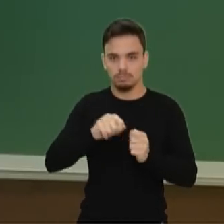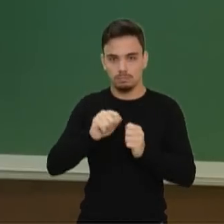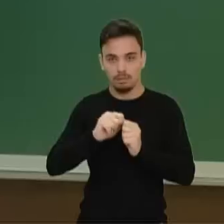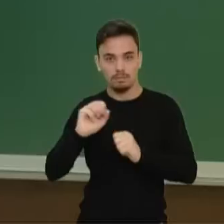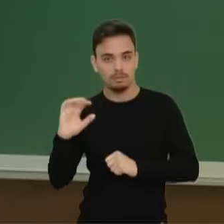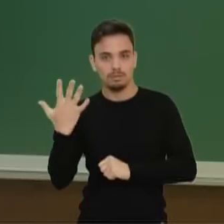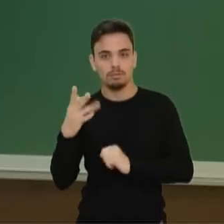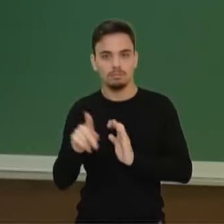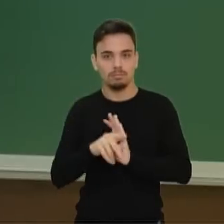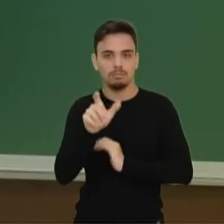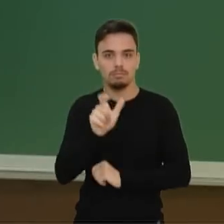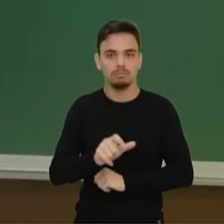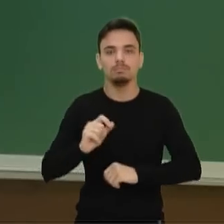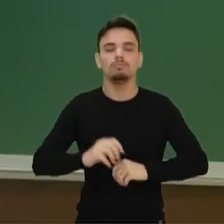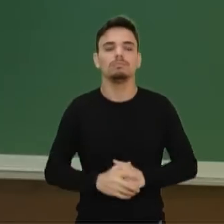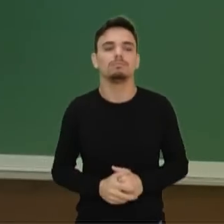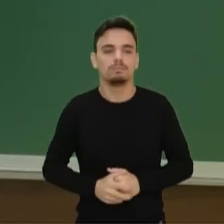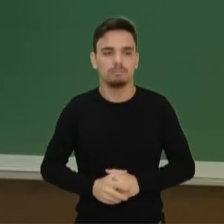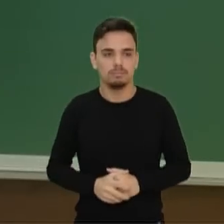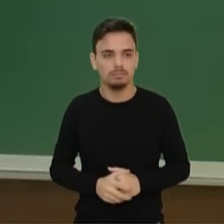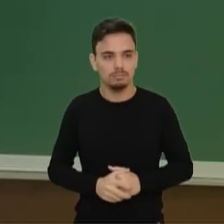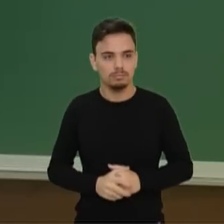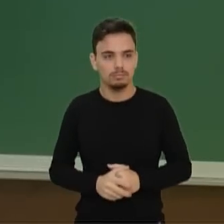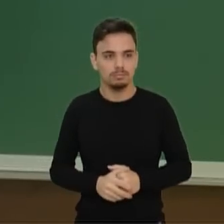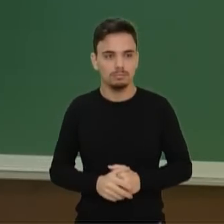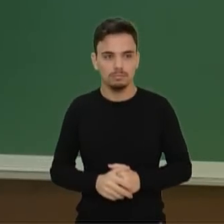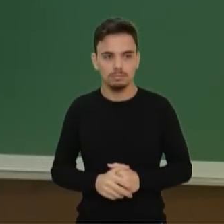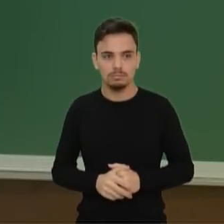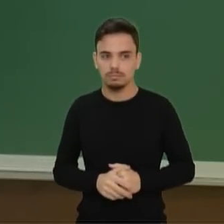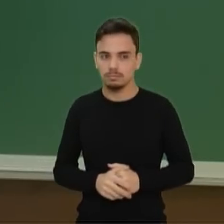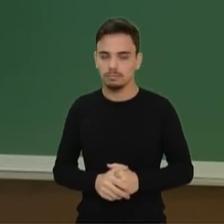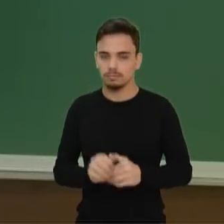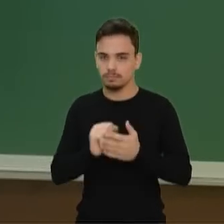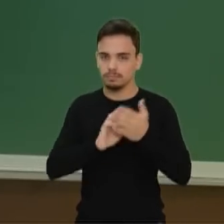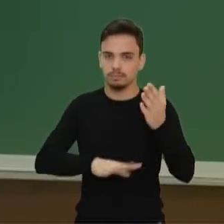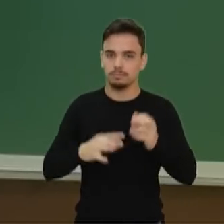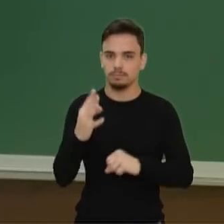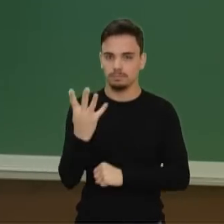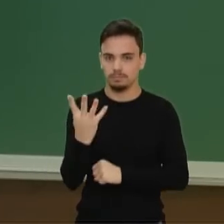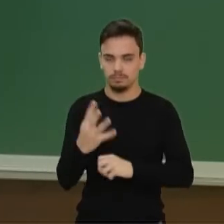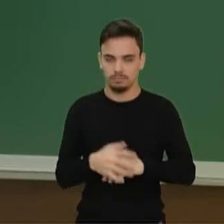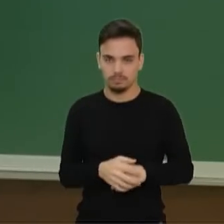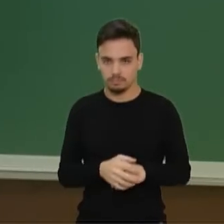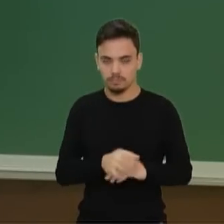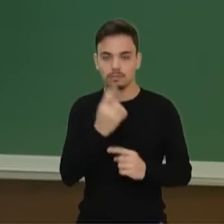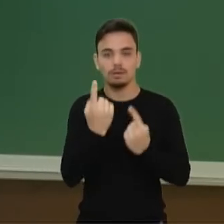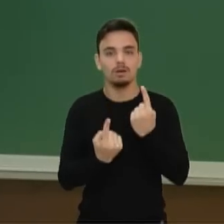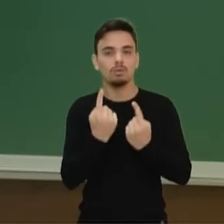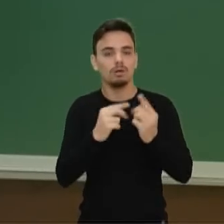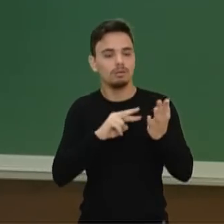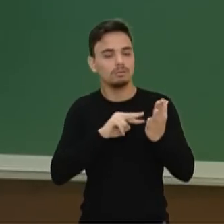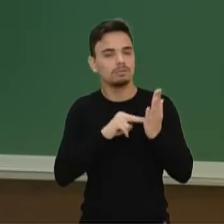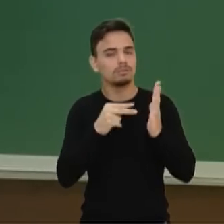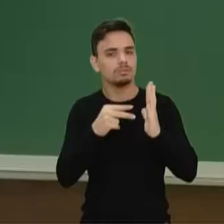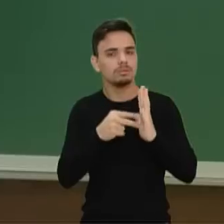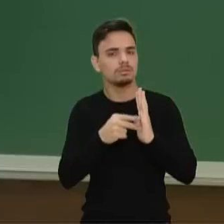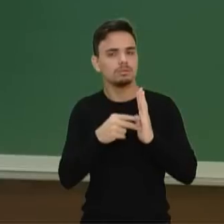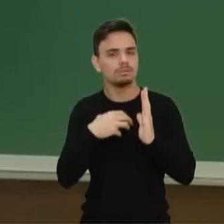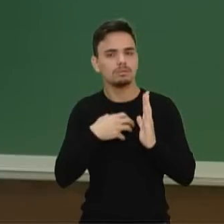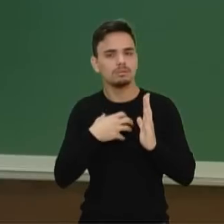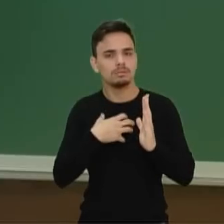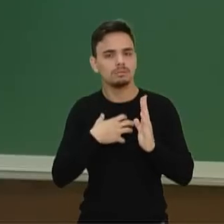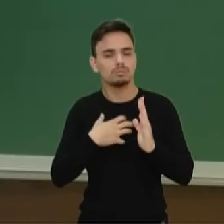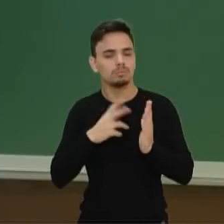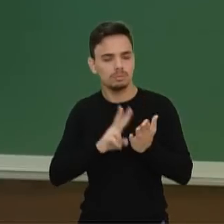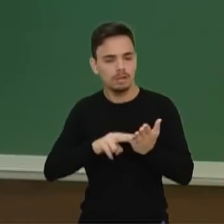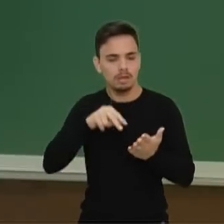ação propriamente dita, ok? Muito bem. Atividade 4. Qual é o sentido de usar verbos na voz